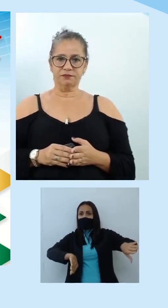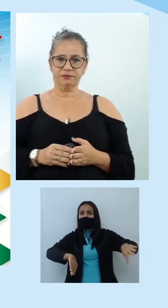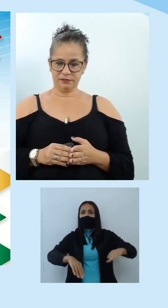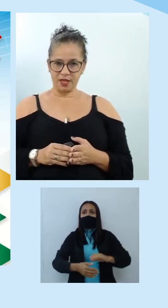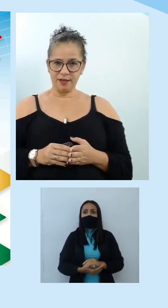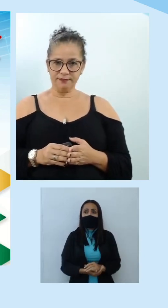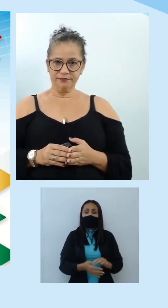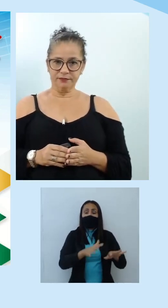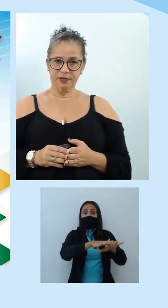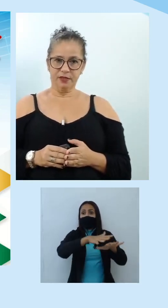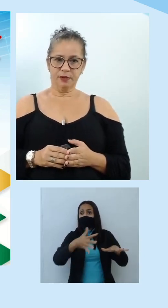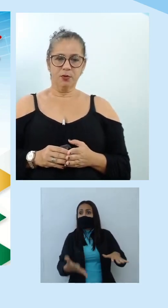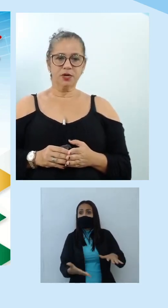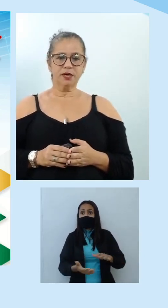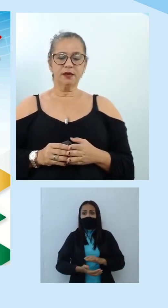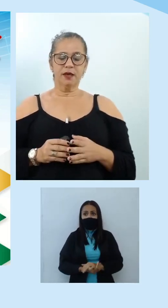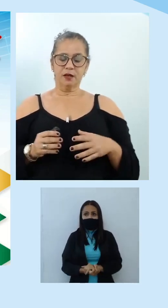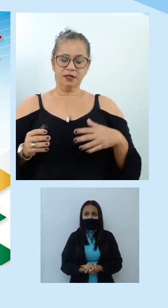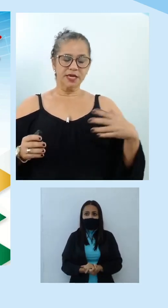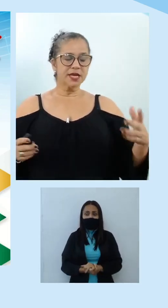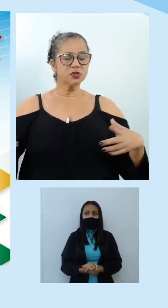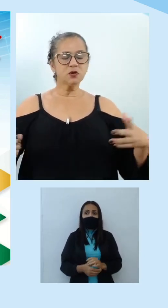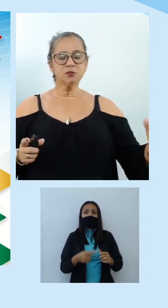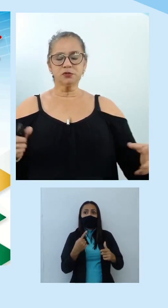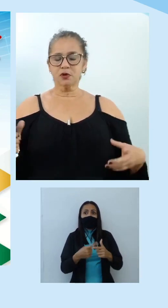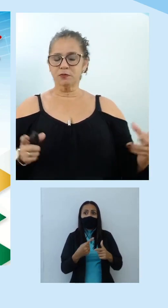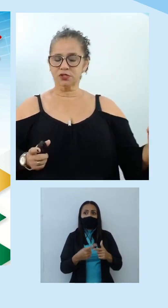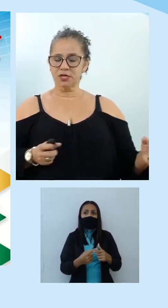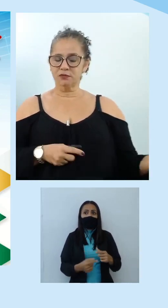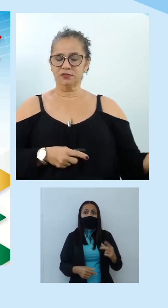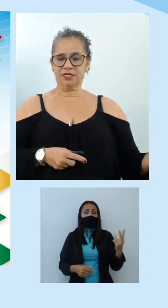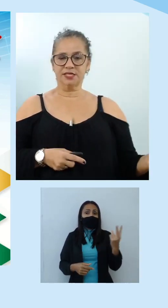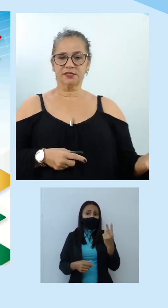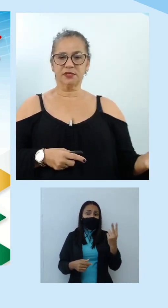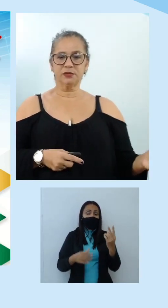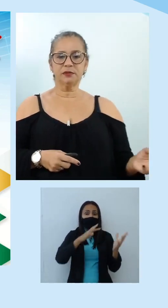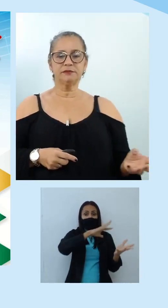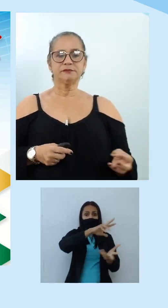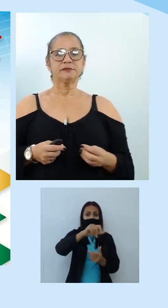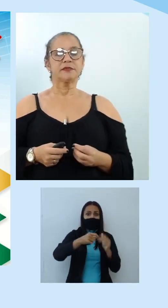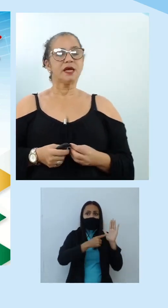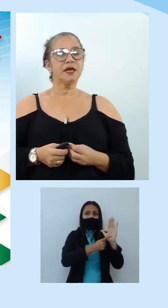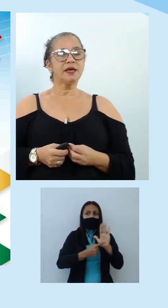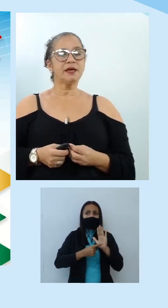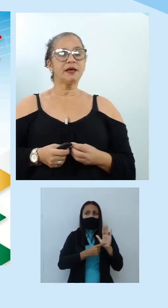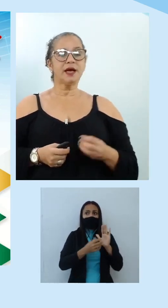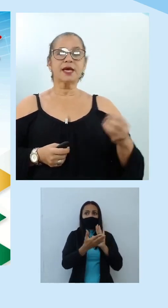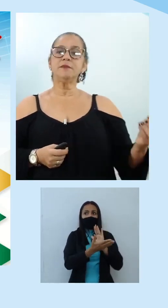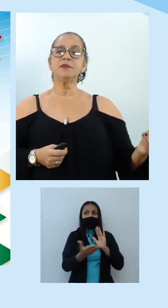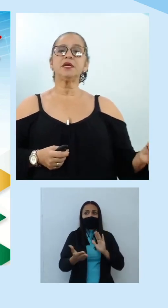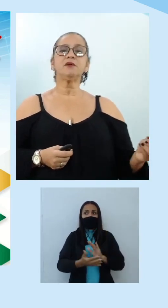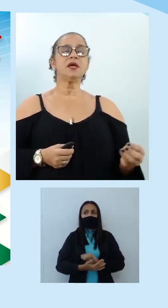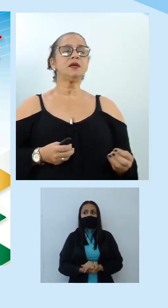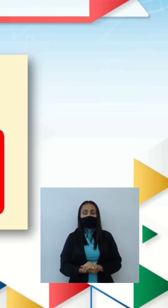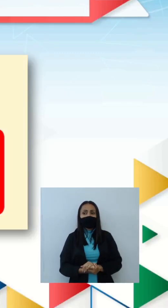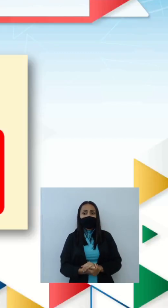exclusão, tá? Porque naqueles dois mundos que eu mostrei no slide anterior, aquele menino, ele não pode estar